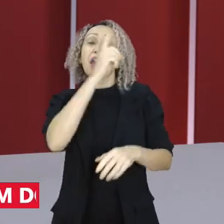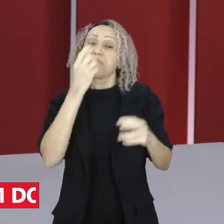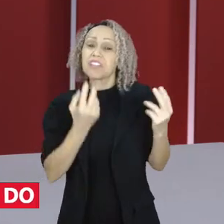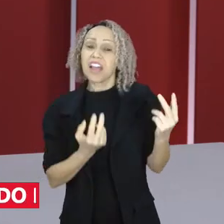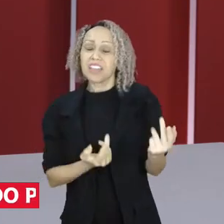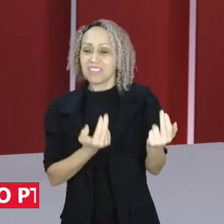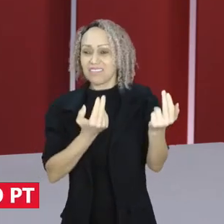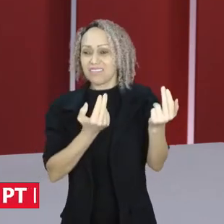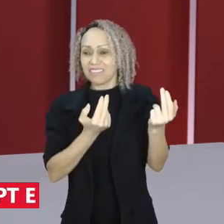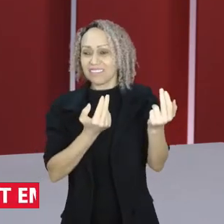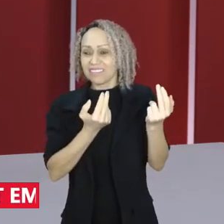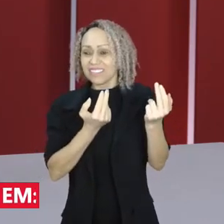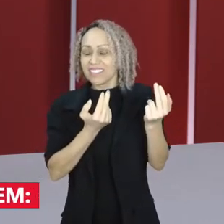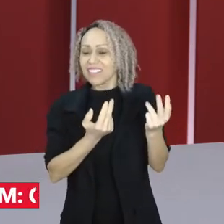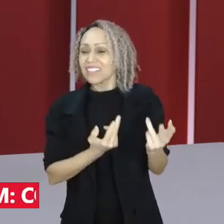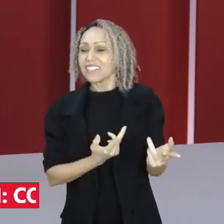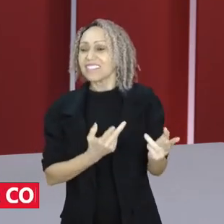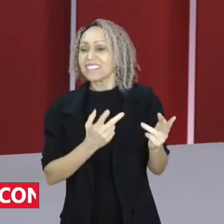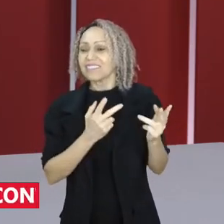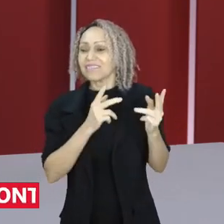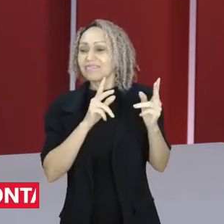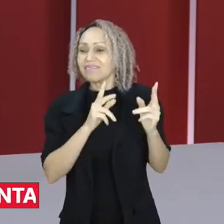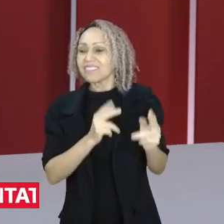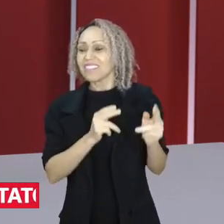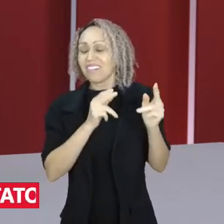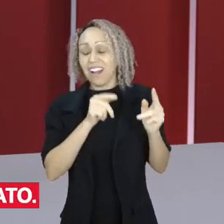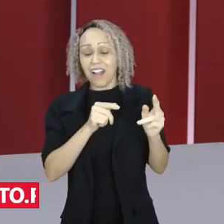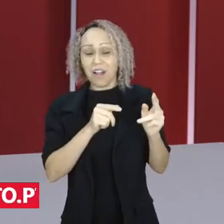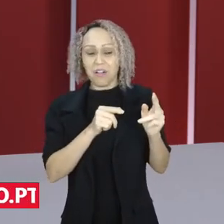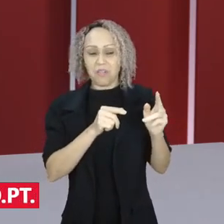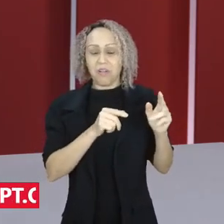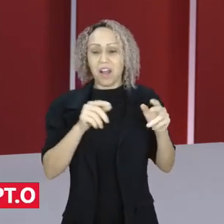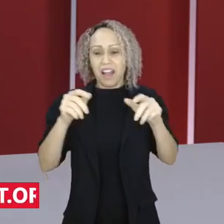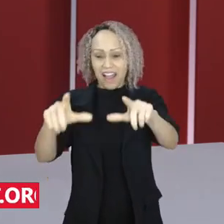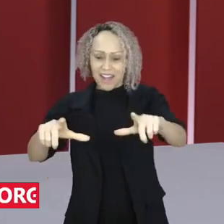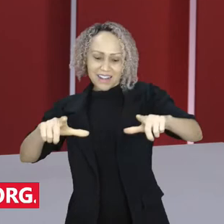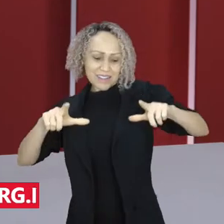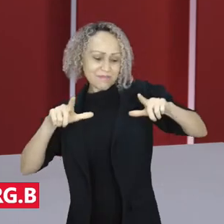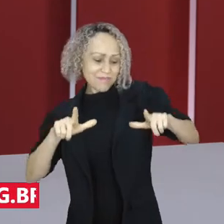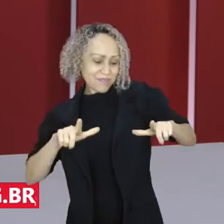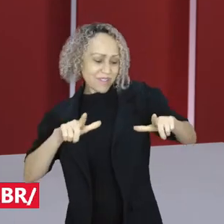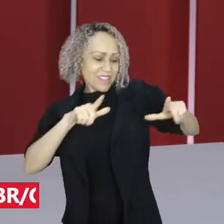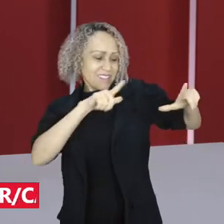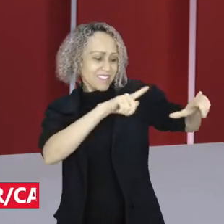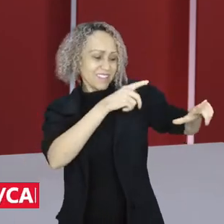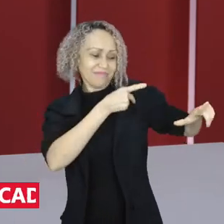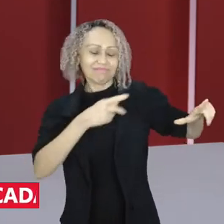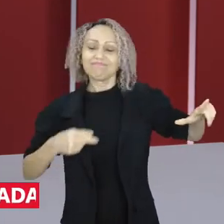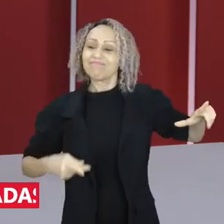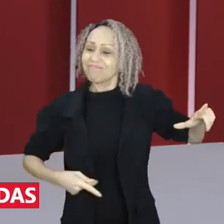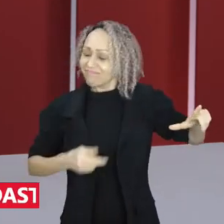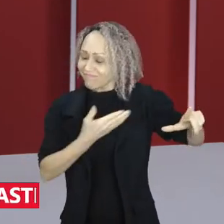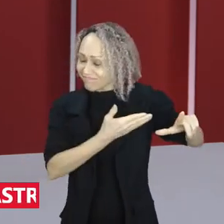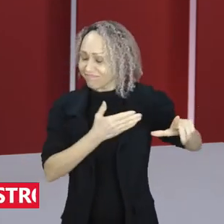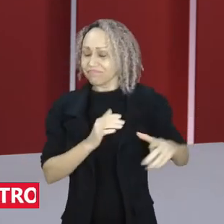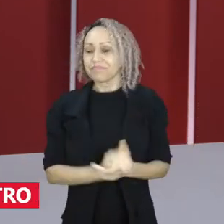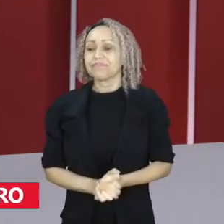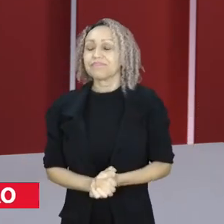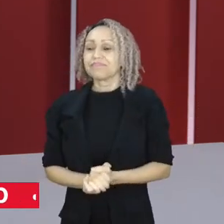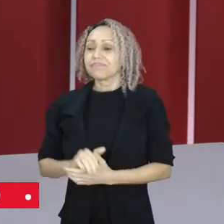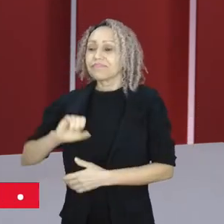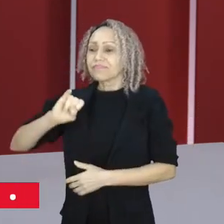irmã comemora o aniversário dela mais a diplomação do presidente Lula João Ricardo Roque aqui opinando né sobre o último jogo